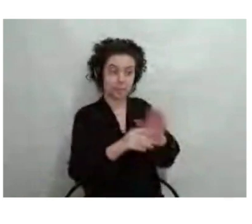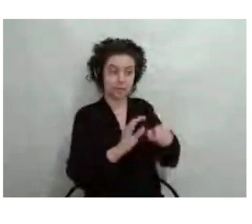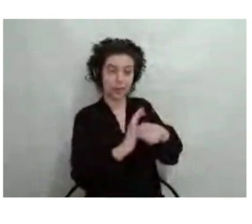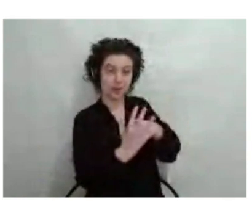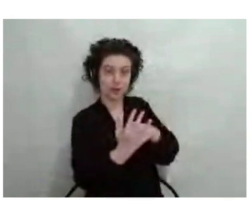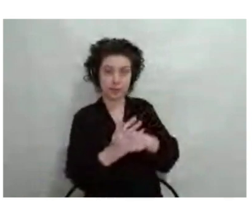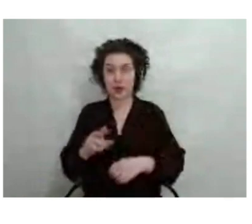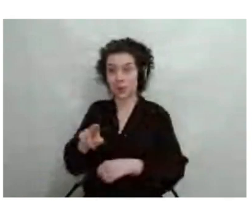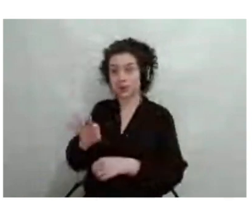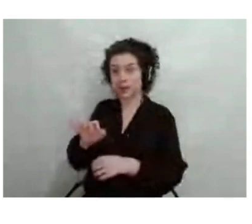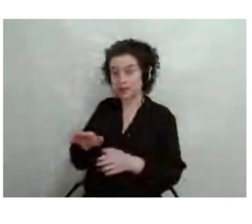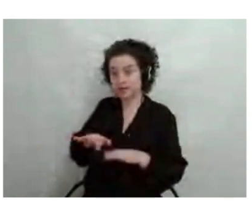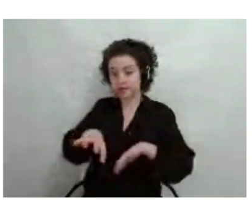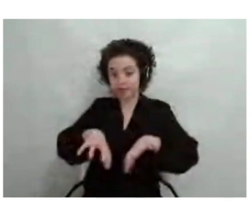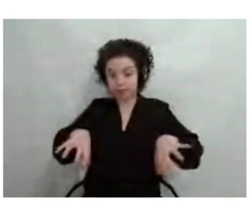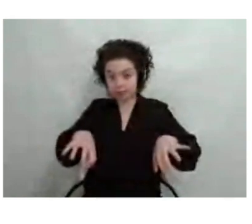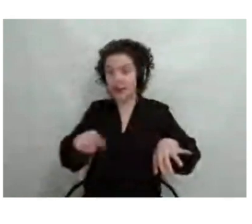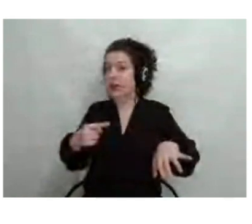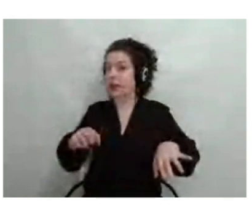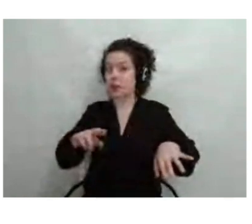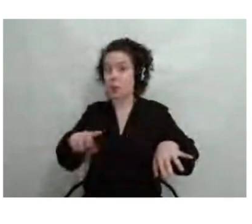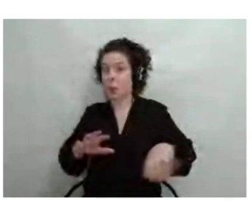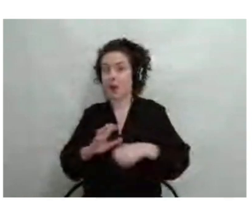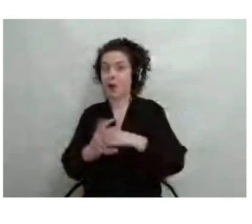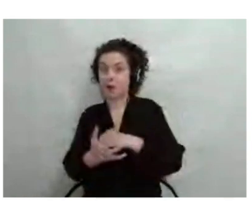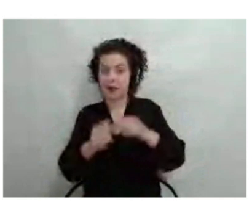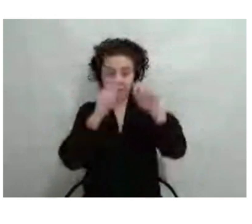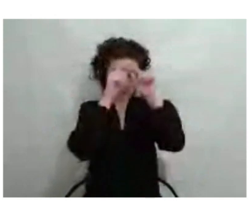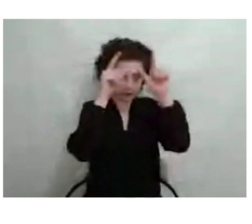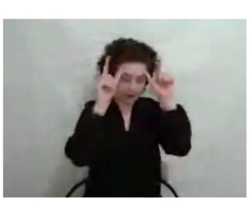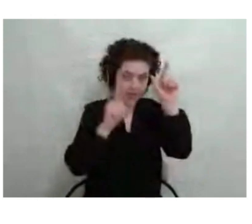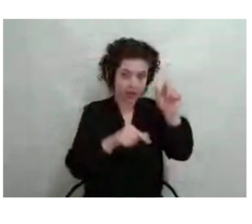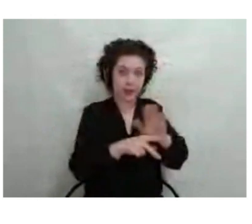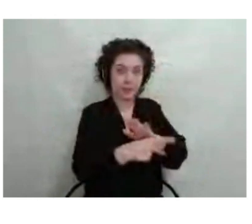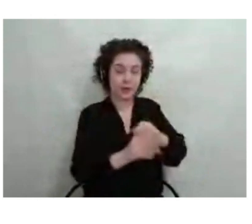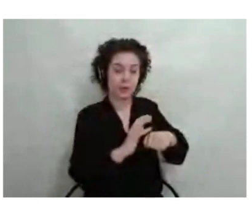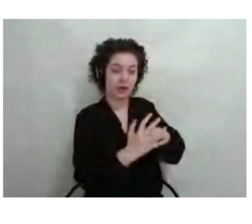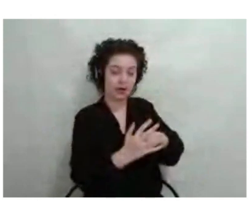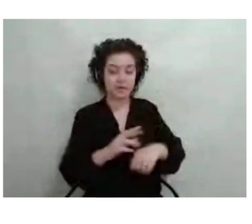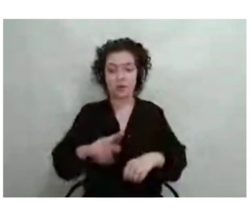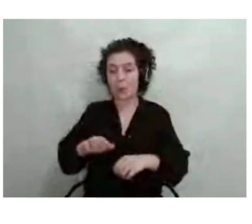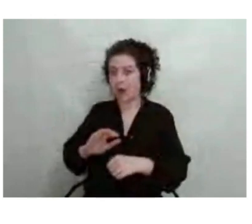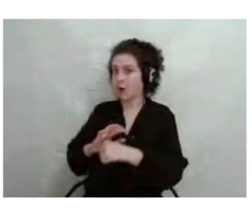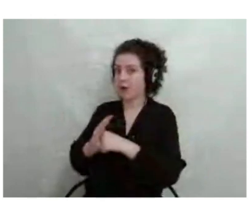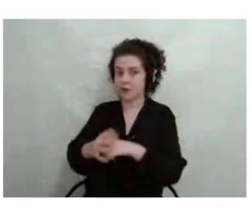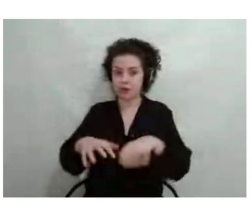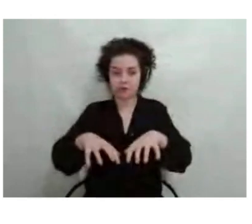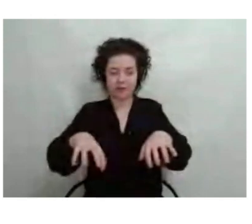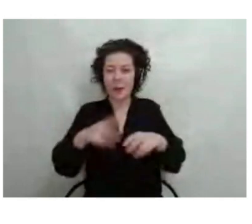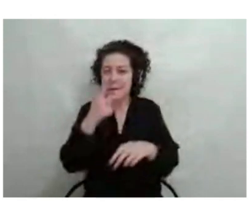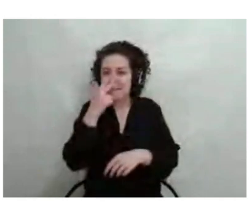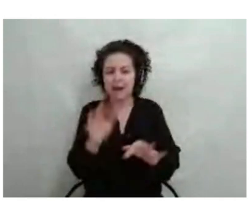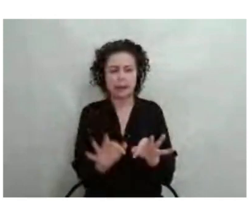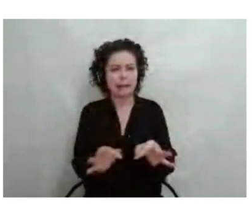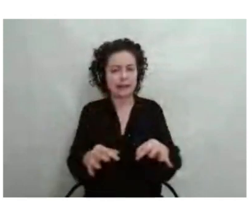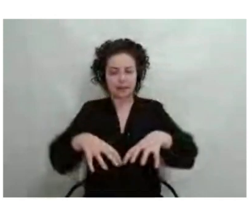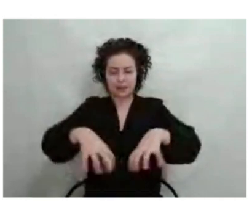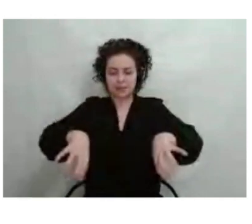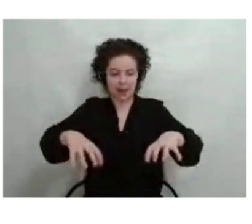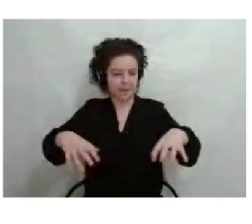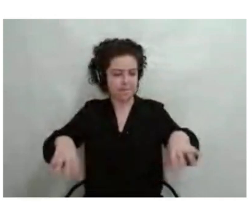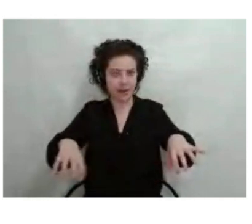Covid, as enfermarias Covid e as enfermarias não Covid. Parece simples de falar, mas isto é